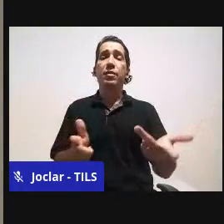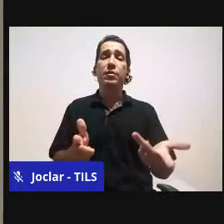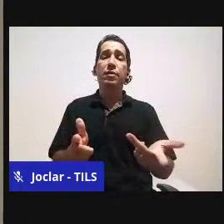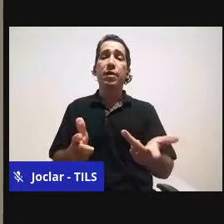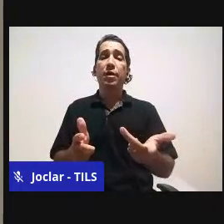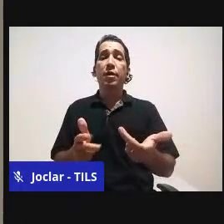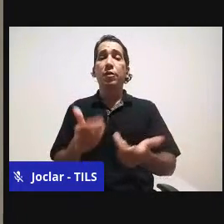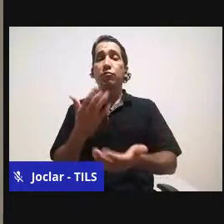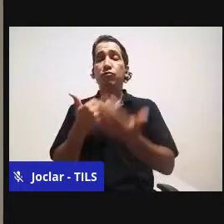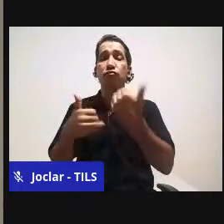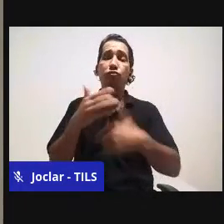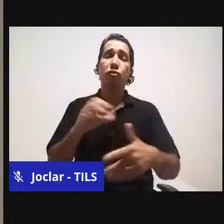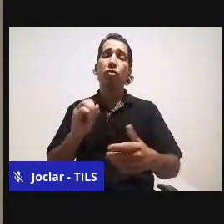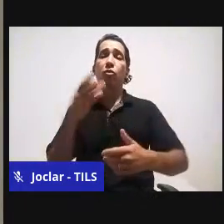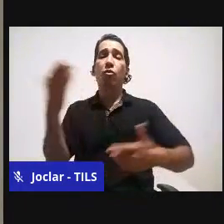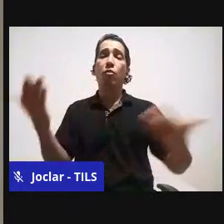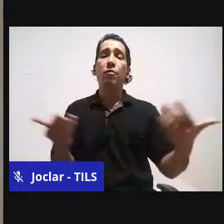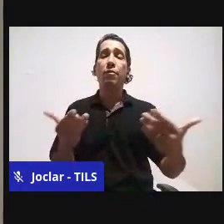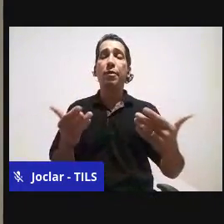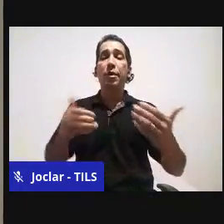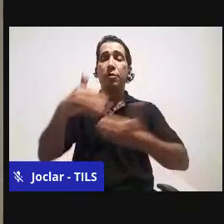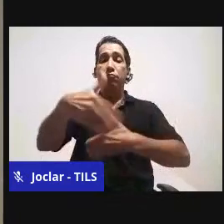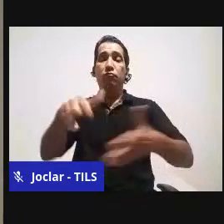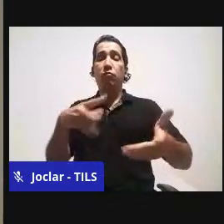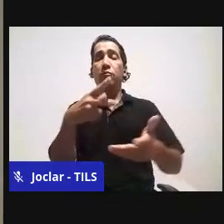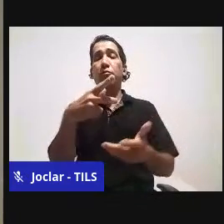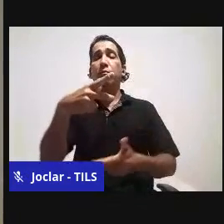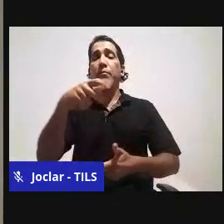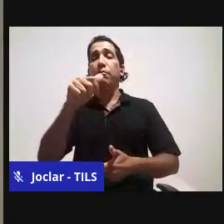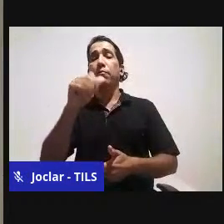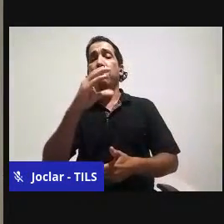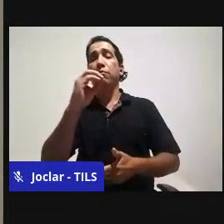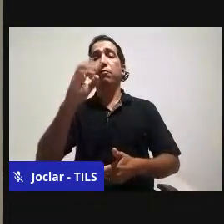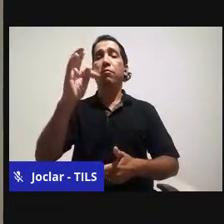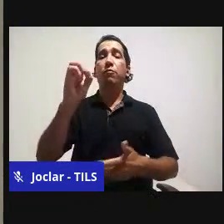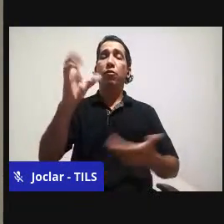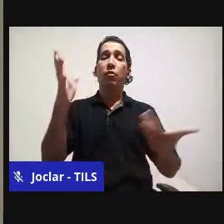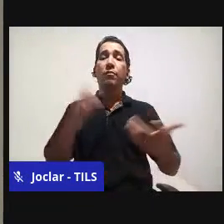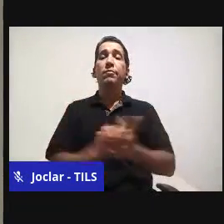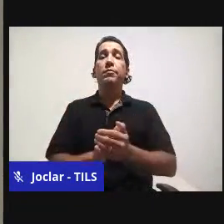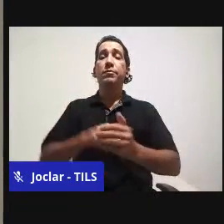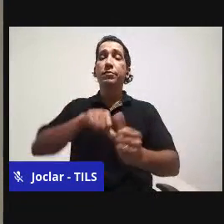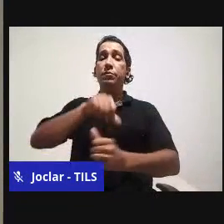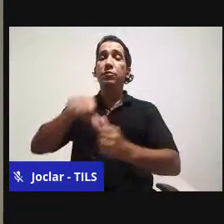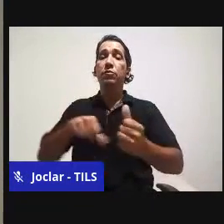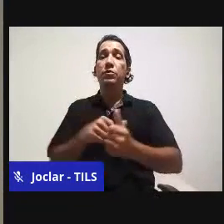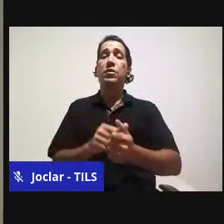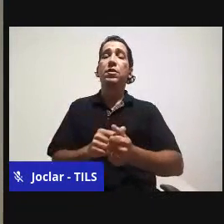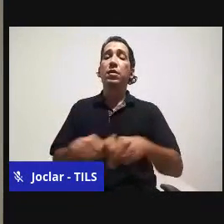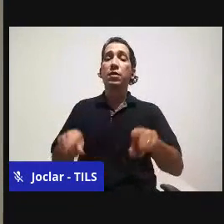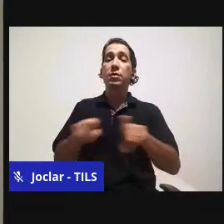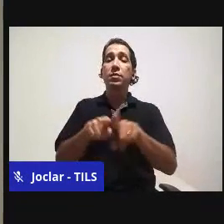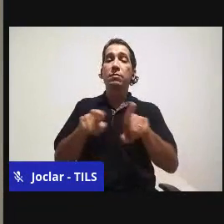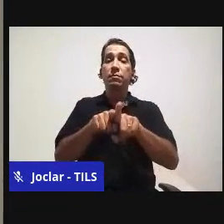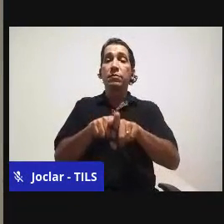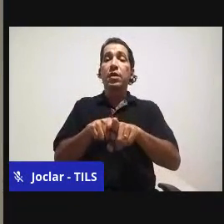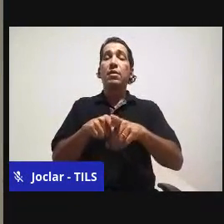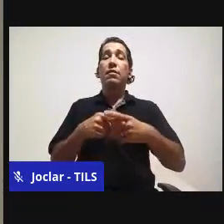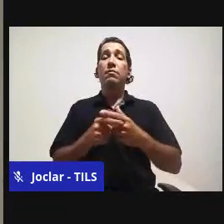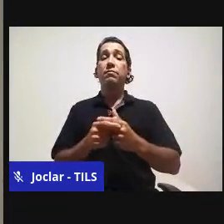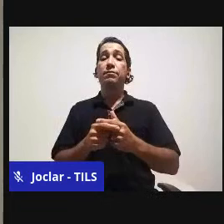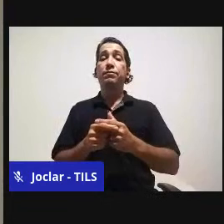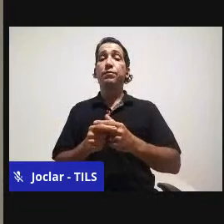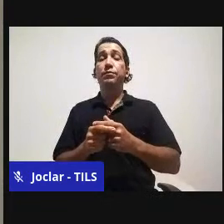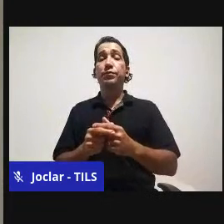também vai ser fortemente atingido pela transformação digital, o setor de farmacêutico e de saúde, né,